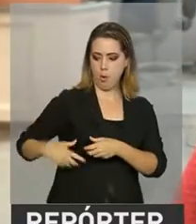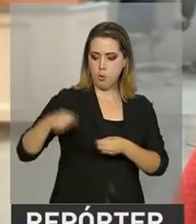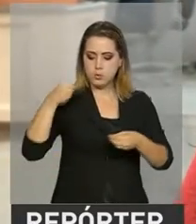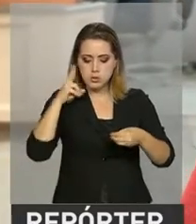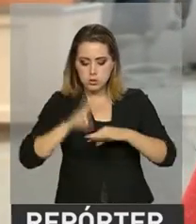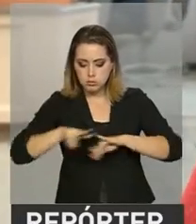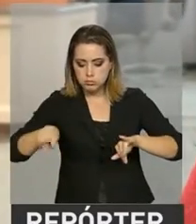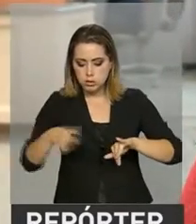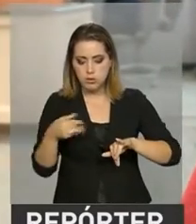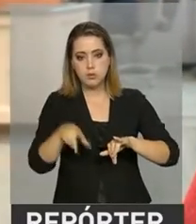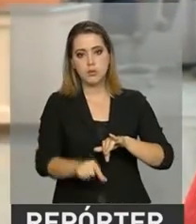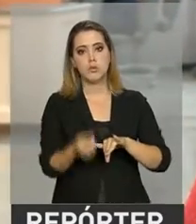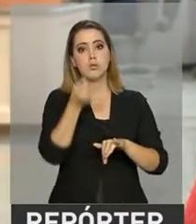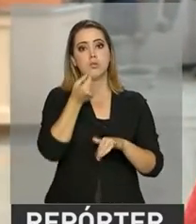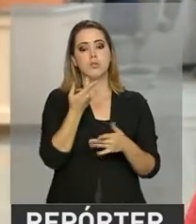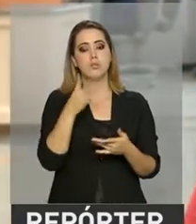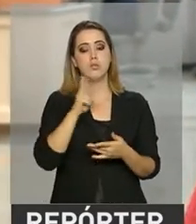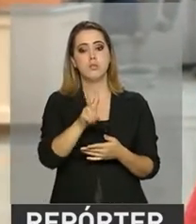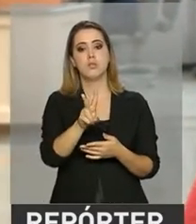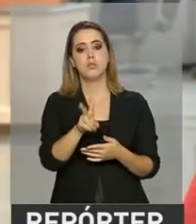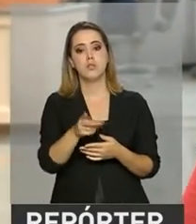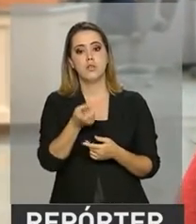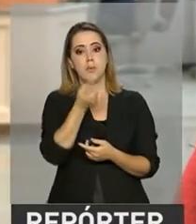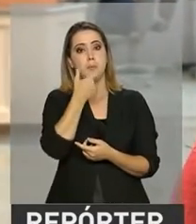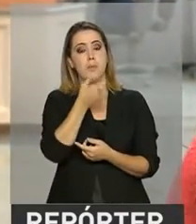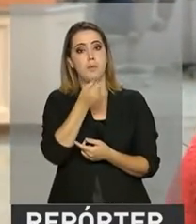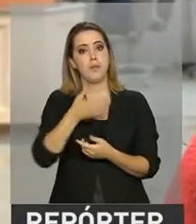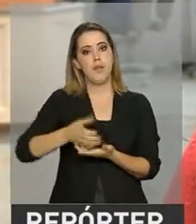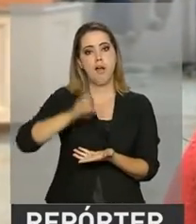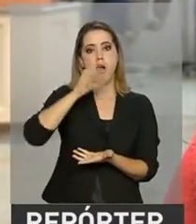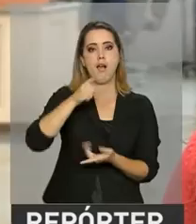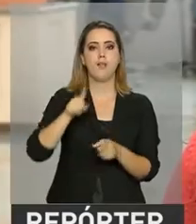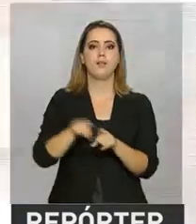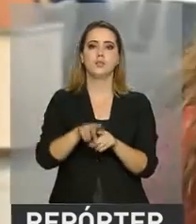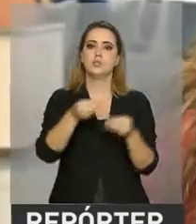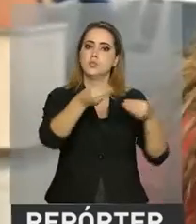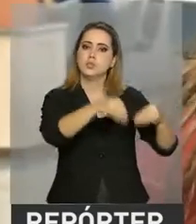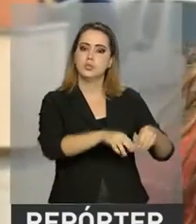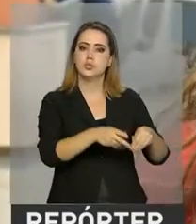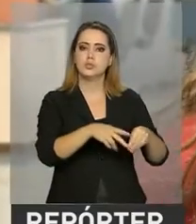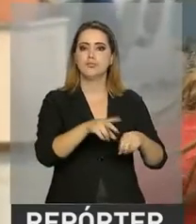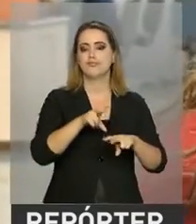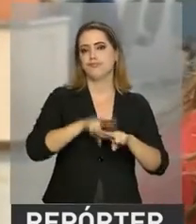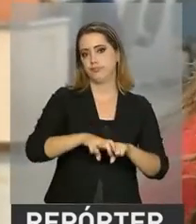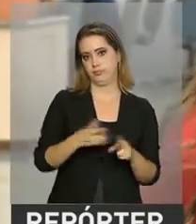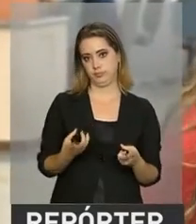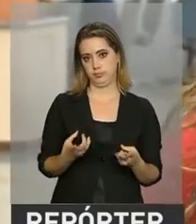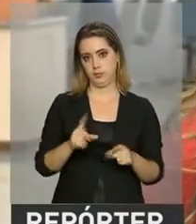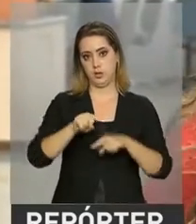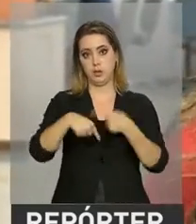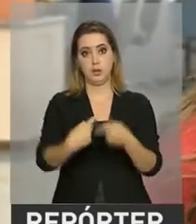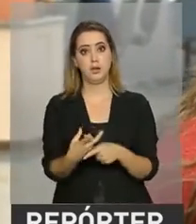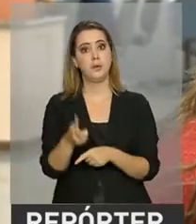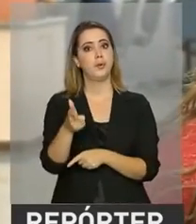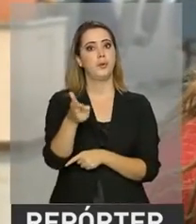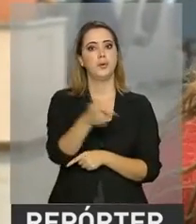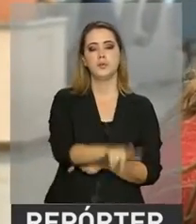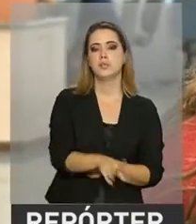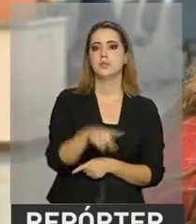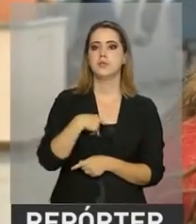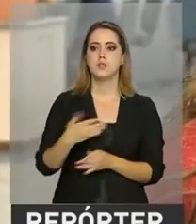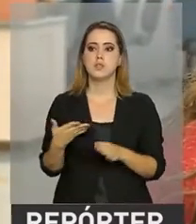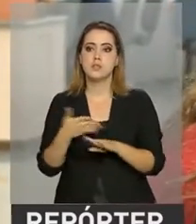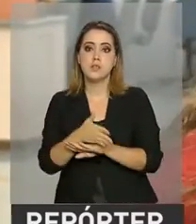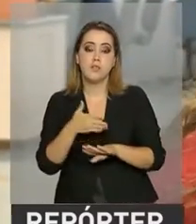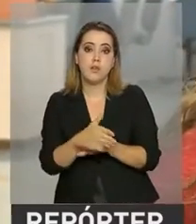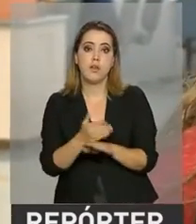a bolsa, peguei o comprimido e fui à cozinha beber a água e deixei a bolsa em cima do sofá. Da outra vez, eu não estava com ele, ele foi até